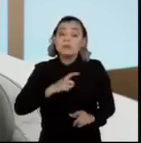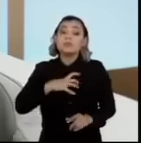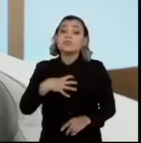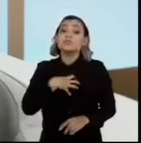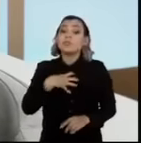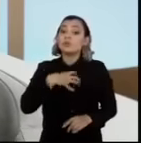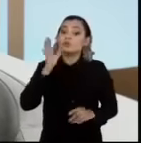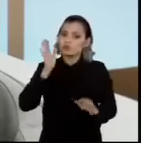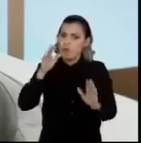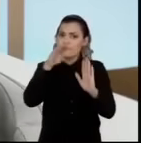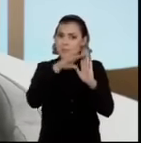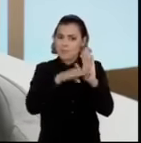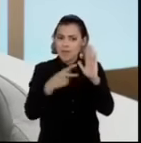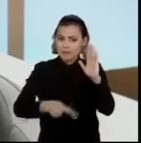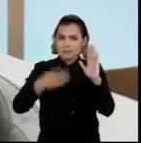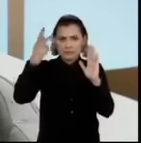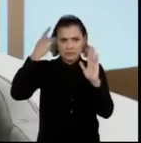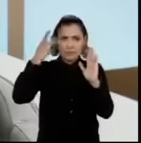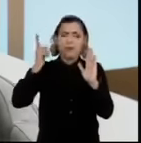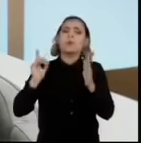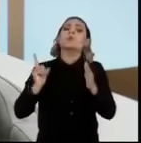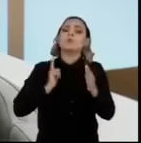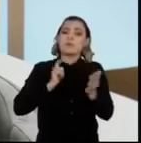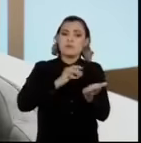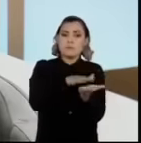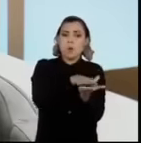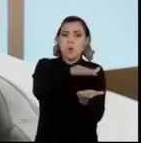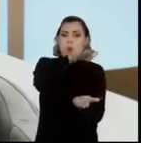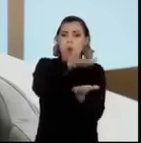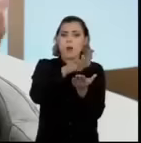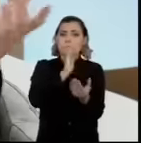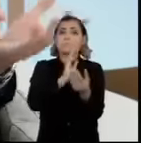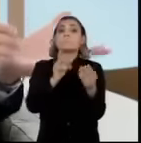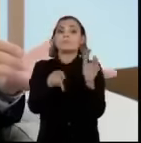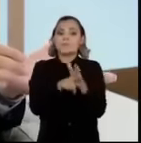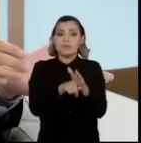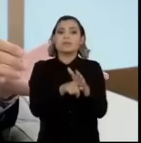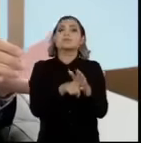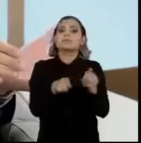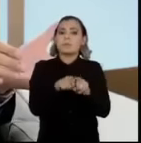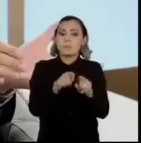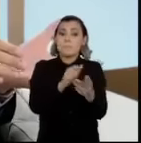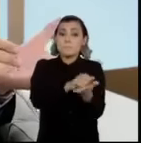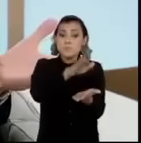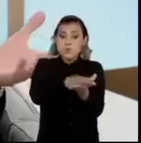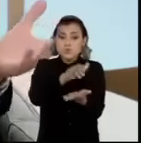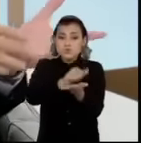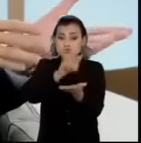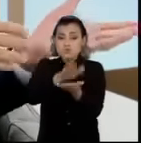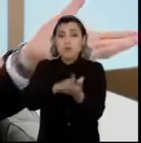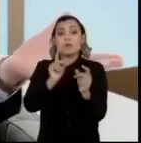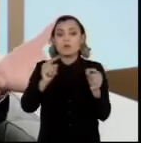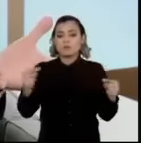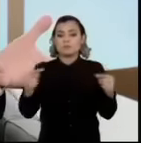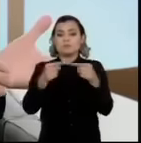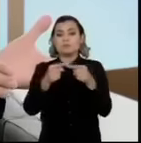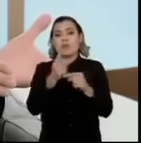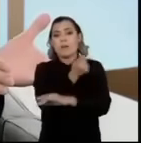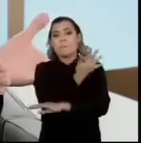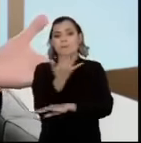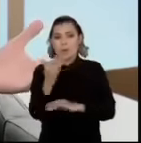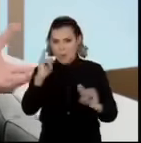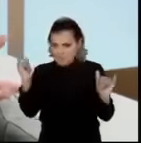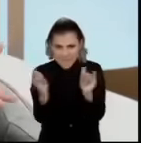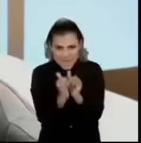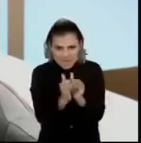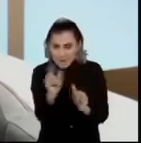bem sucedido em São Paulo, de conciliação ambiental. Como isso foi chamado? Não, estão dando um perdão. Não está dando